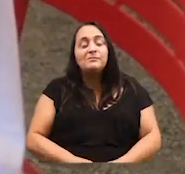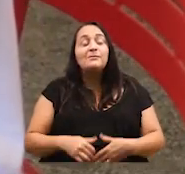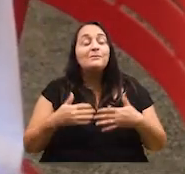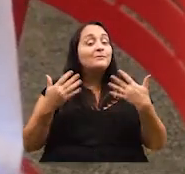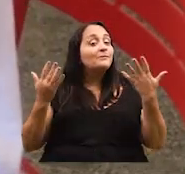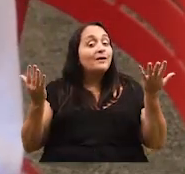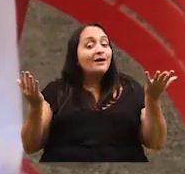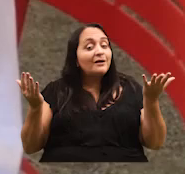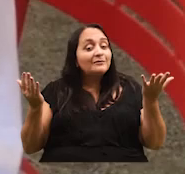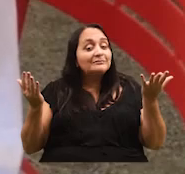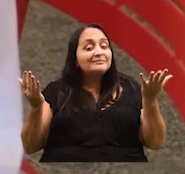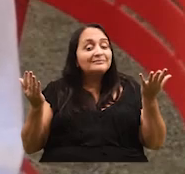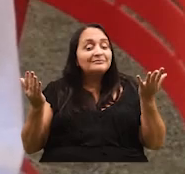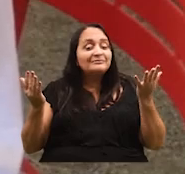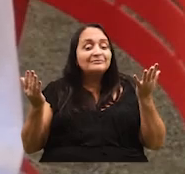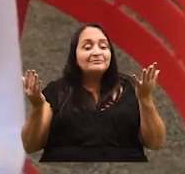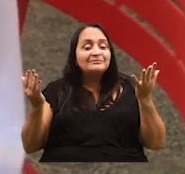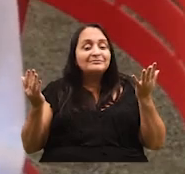Miguel.